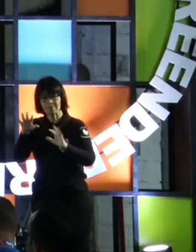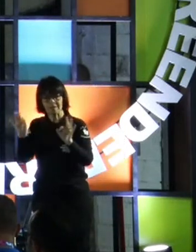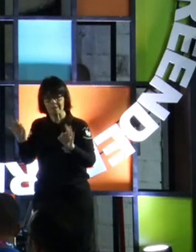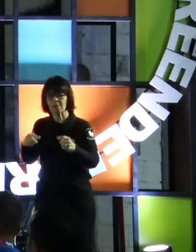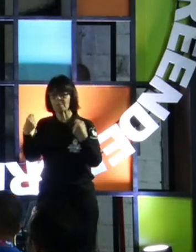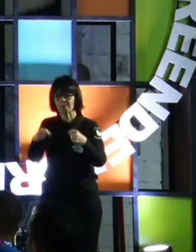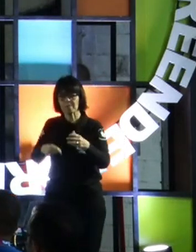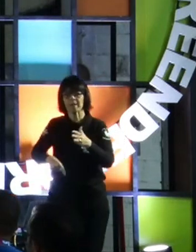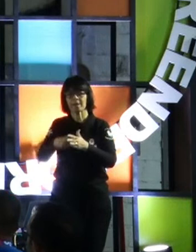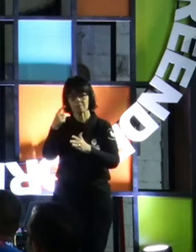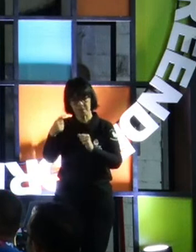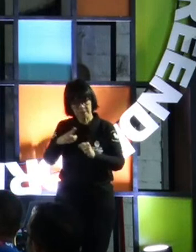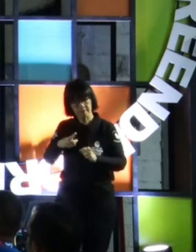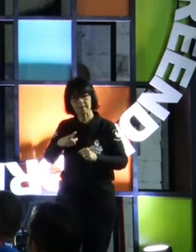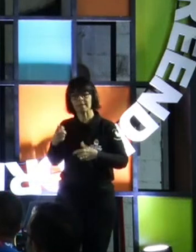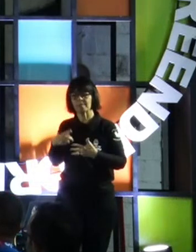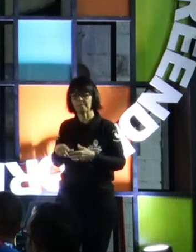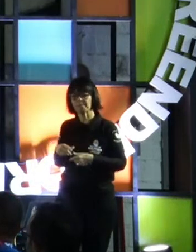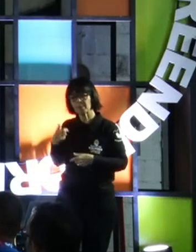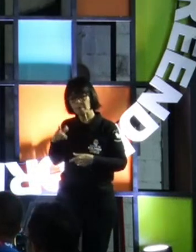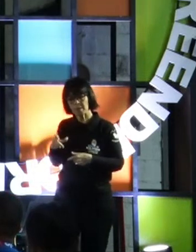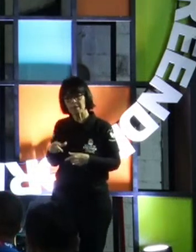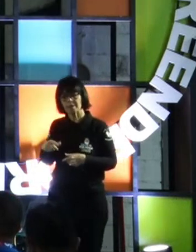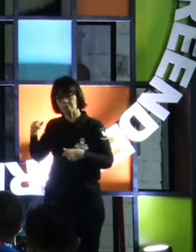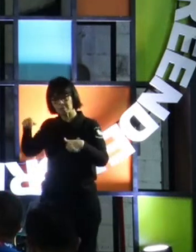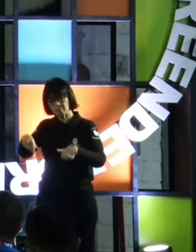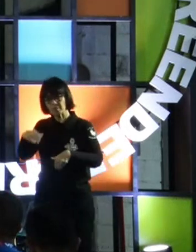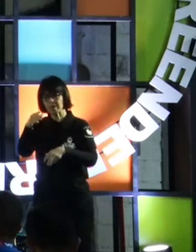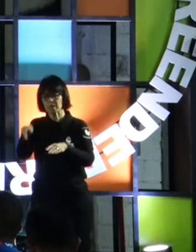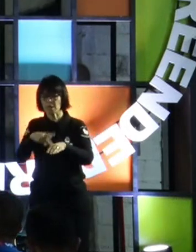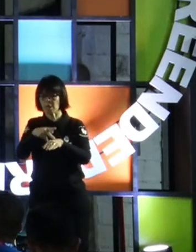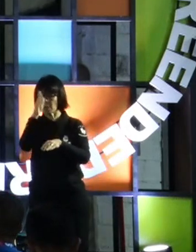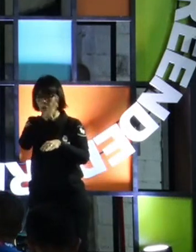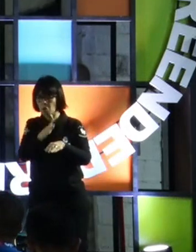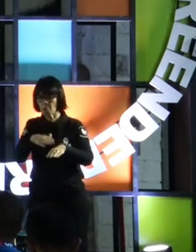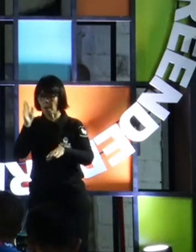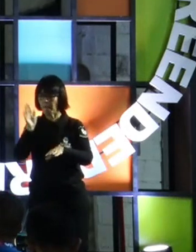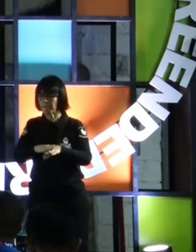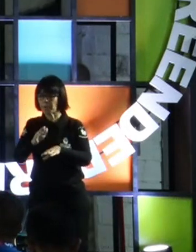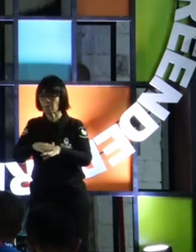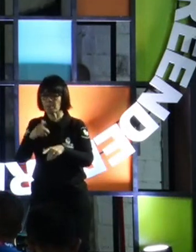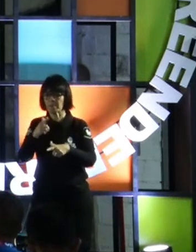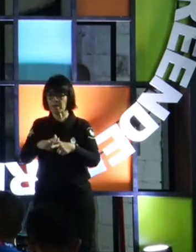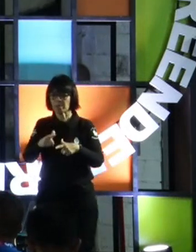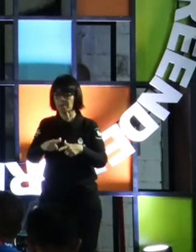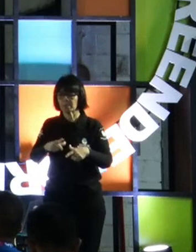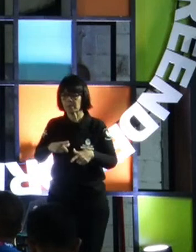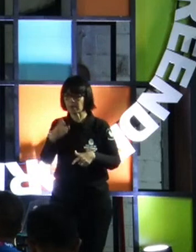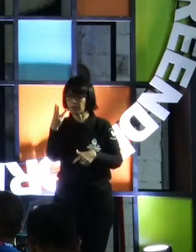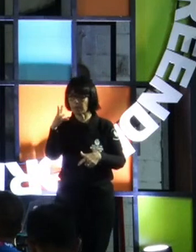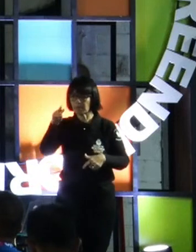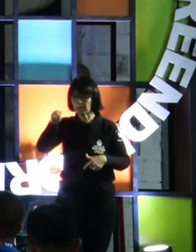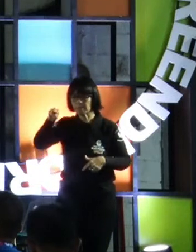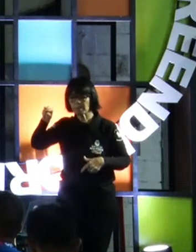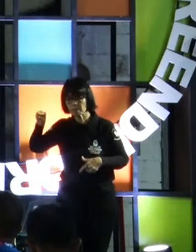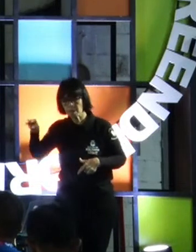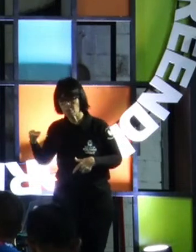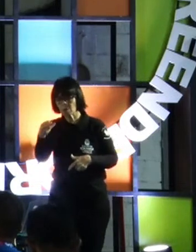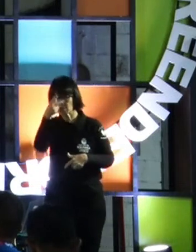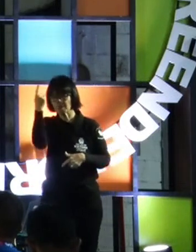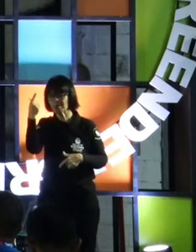nada enquanto a gente viver num país que é um dos maiores produtores de alimento do mundo e que tem 30 bilhões de pessoas passando